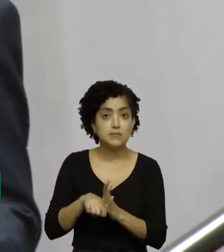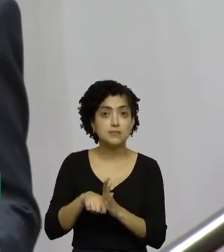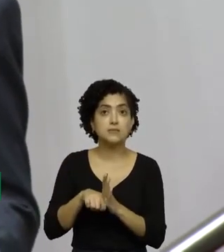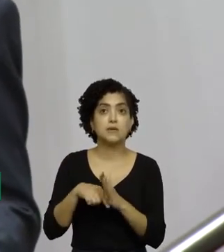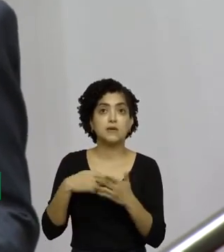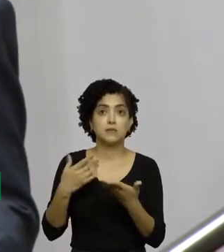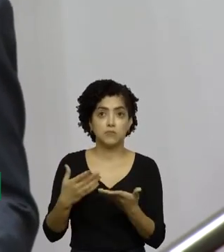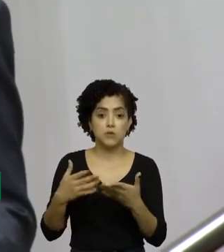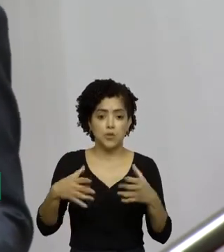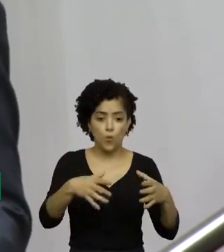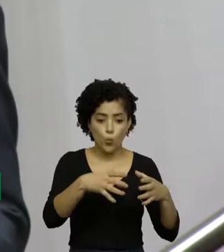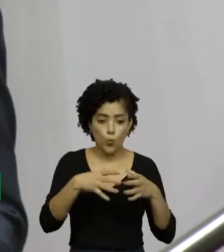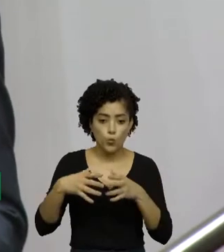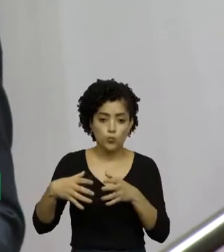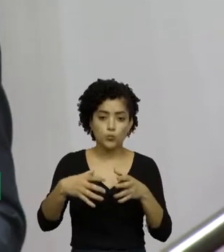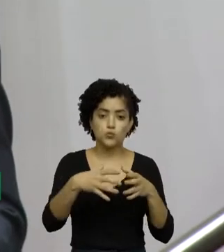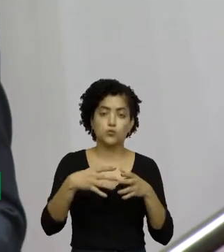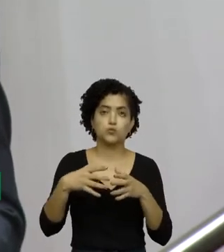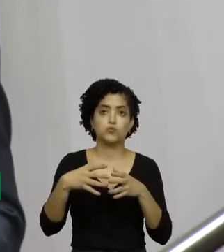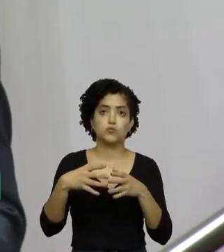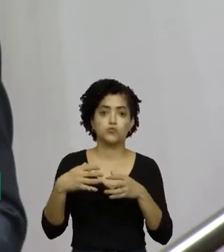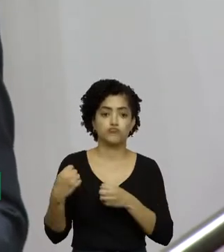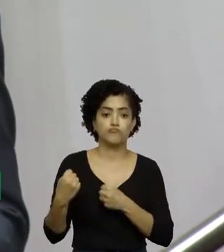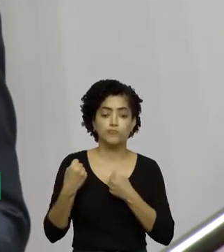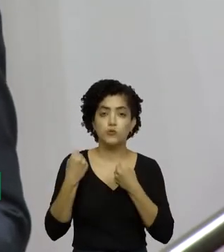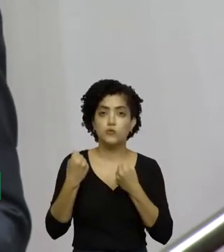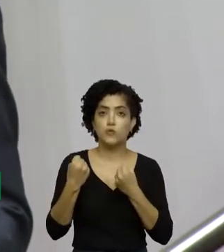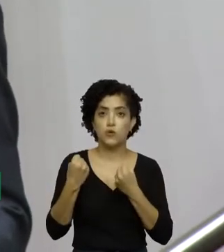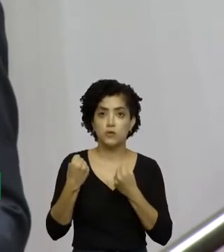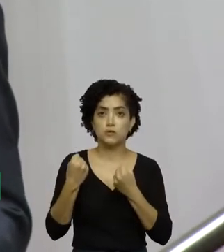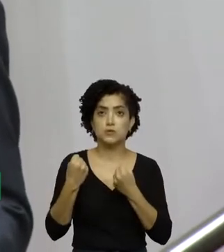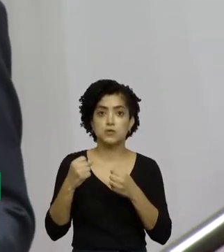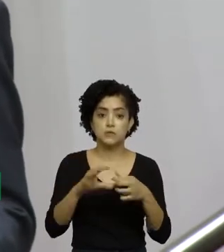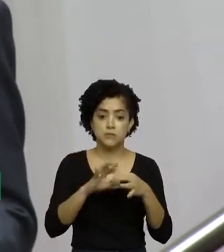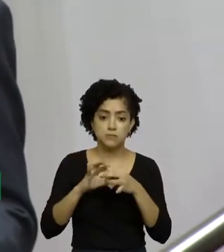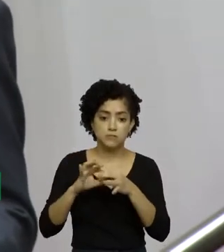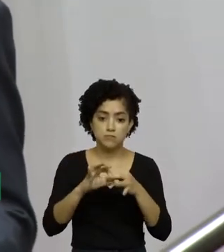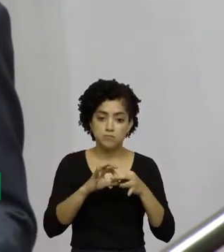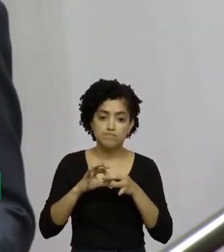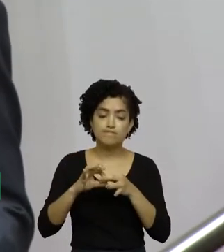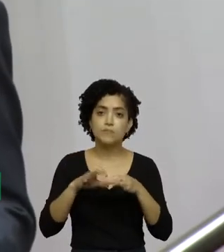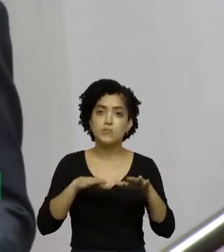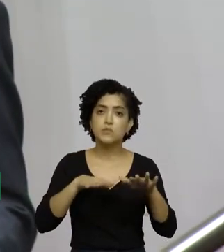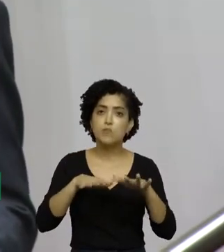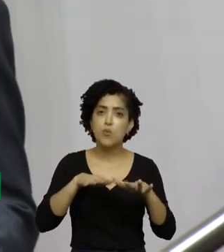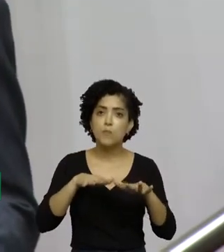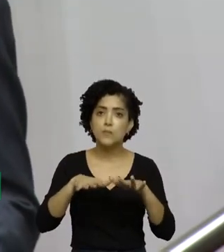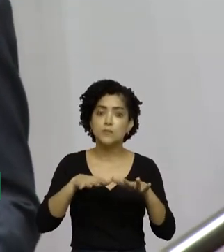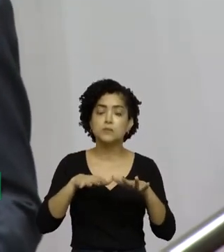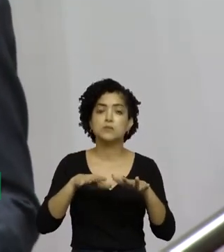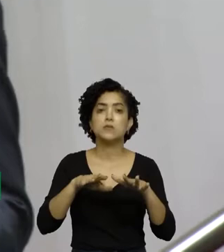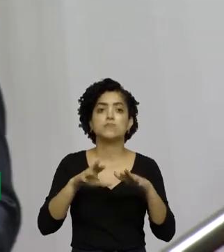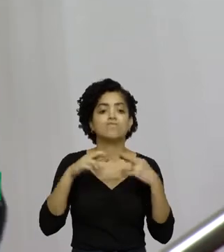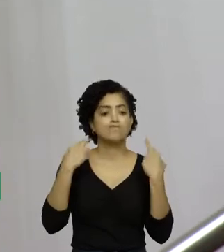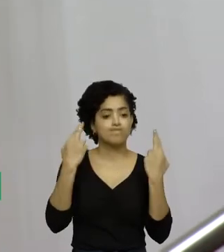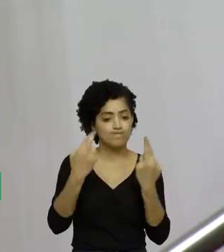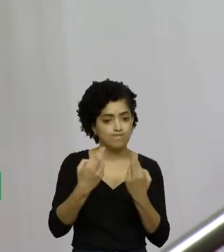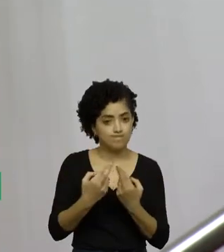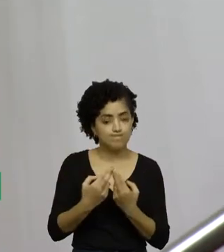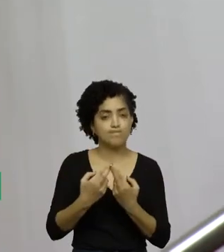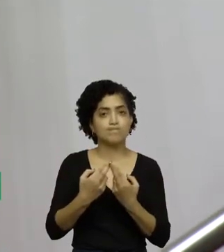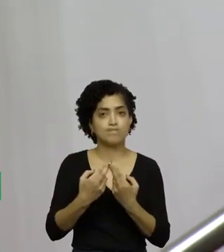um conjunto de forças que estão se mobilizando, se reunindo para